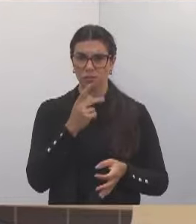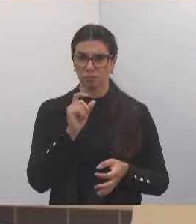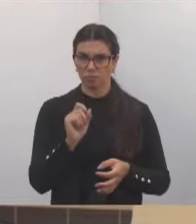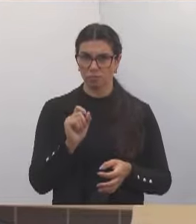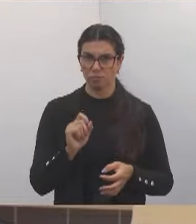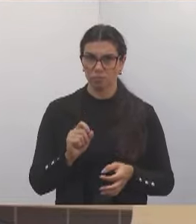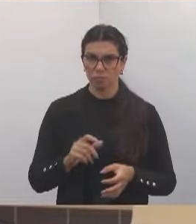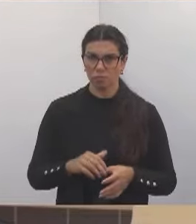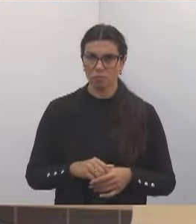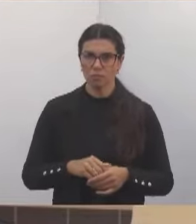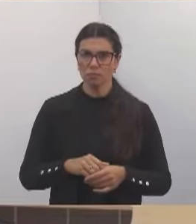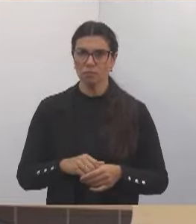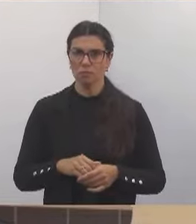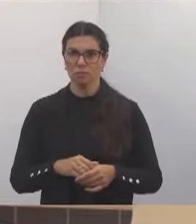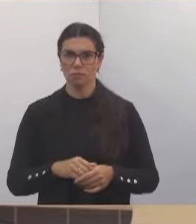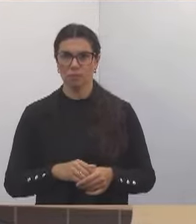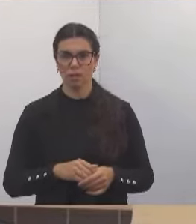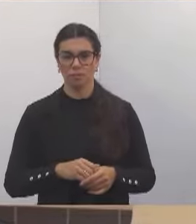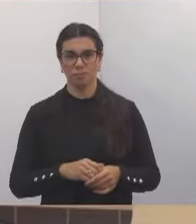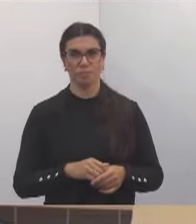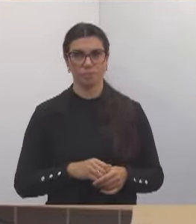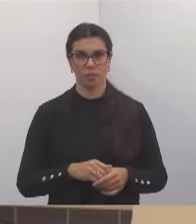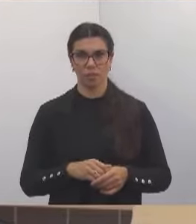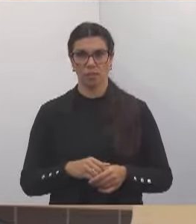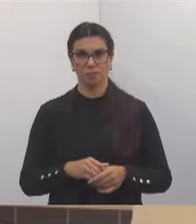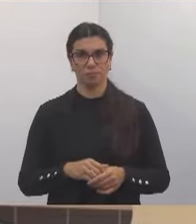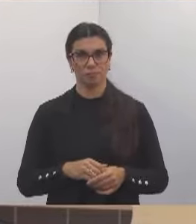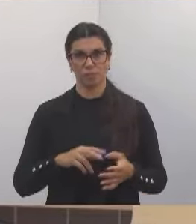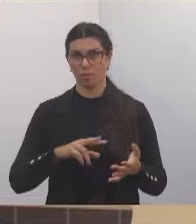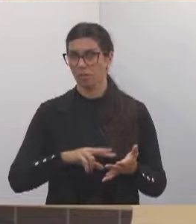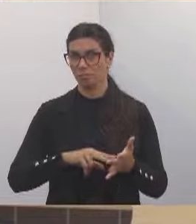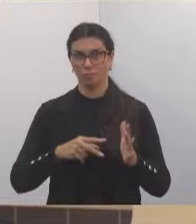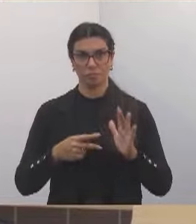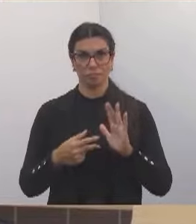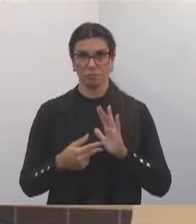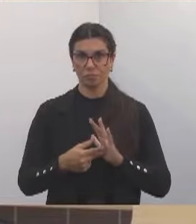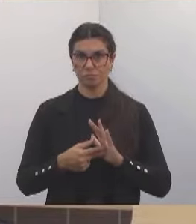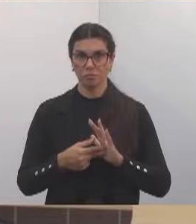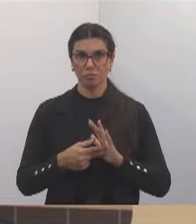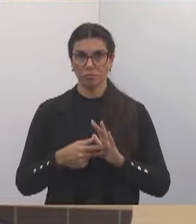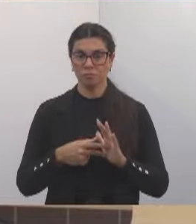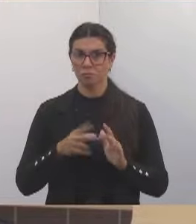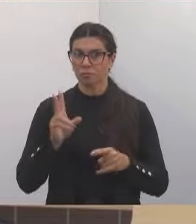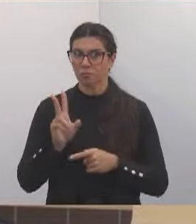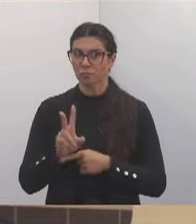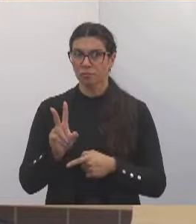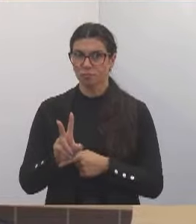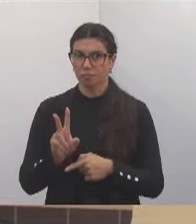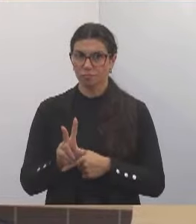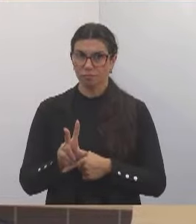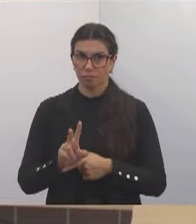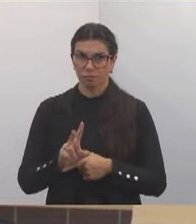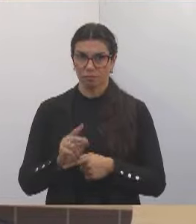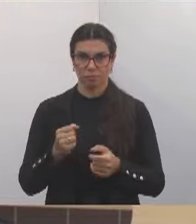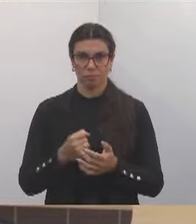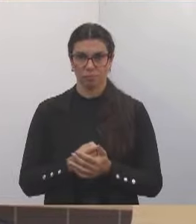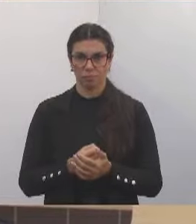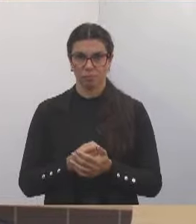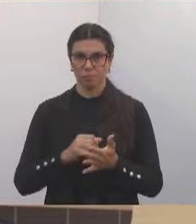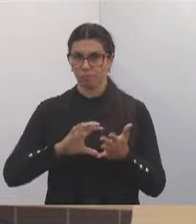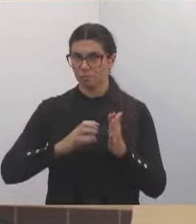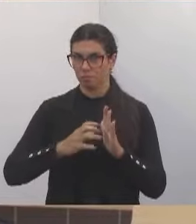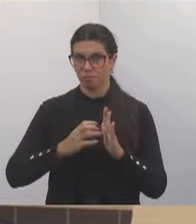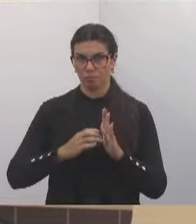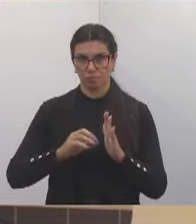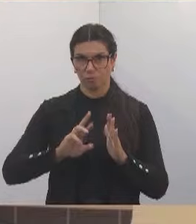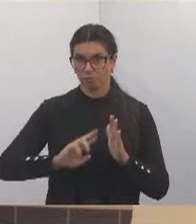Ora, combater esse tipo de prática, jogar para a torcida, fosse eu que era a todo momento jogar para a torcida. Eu quero a todo